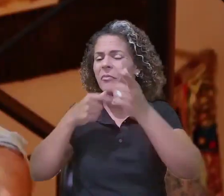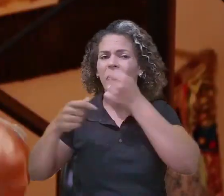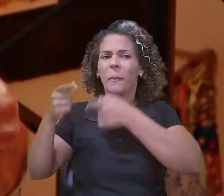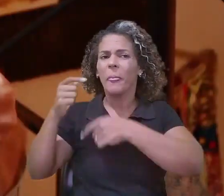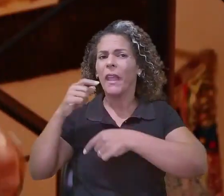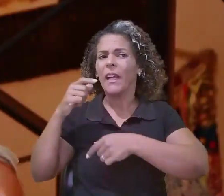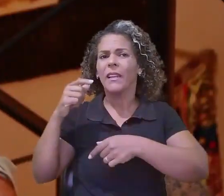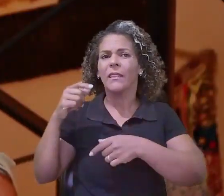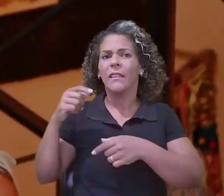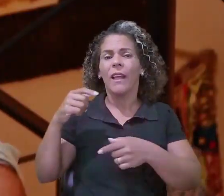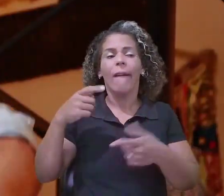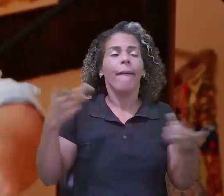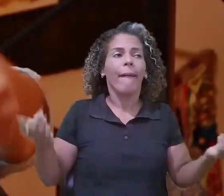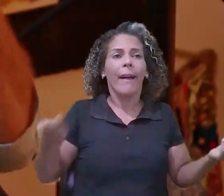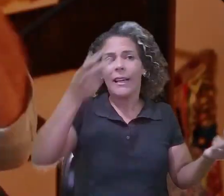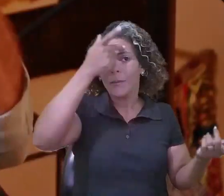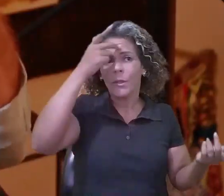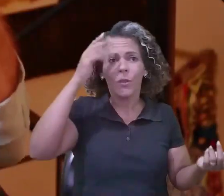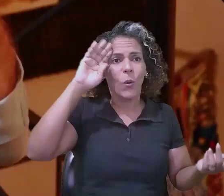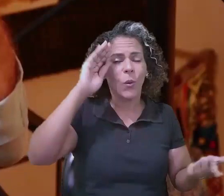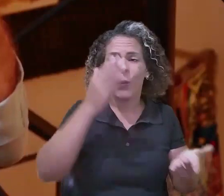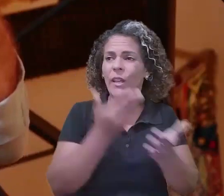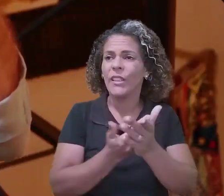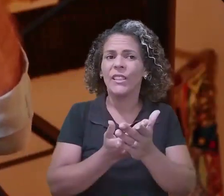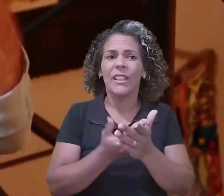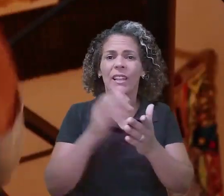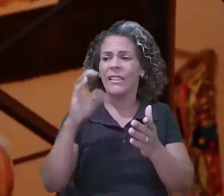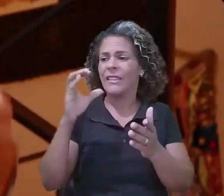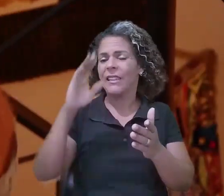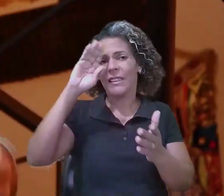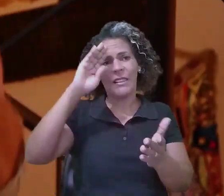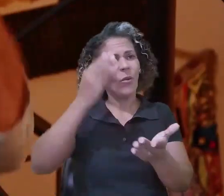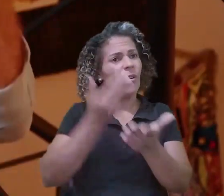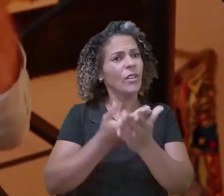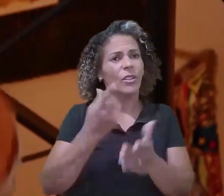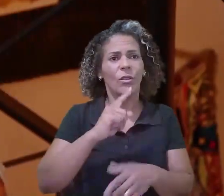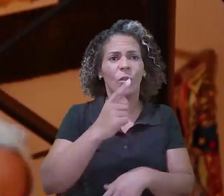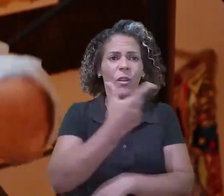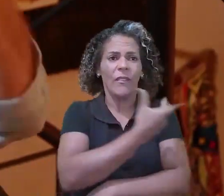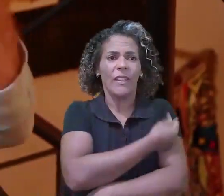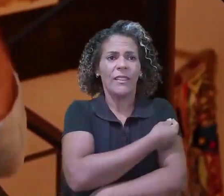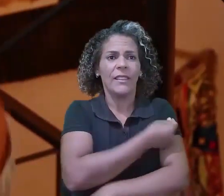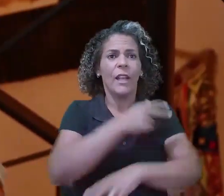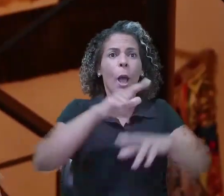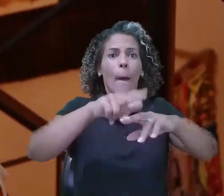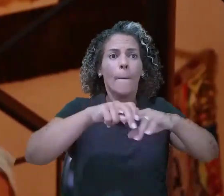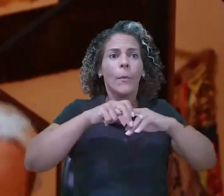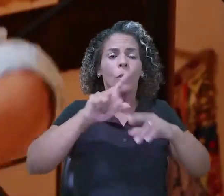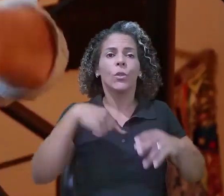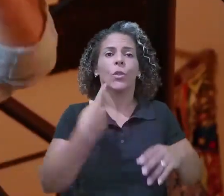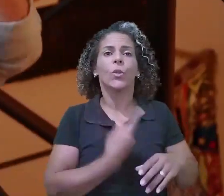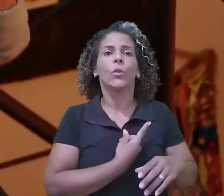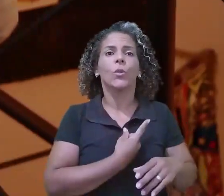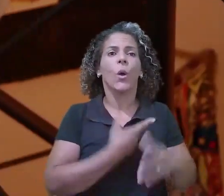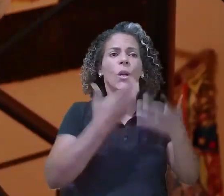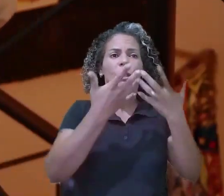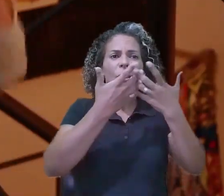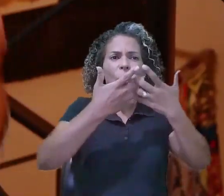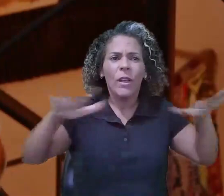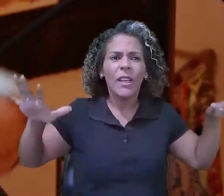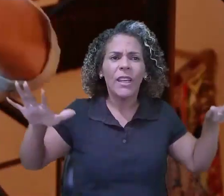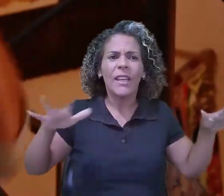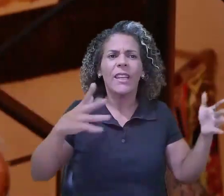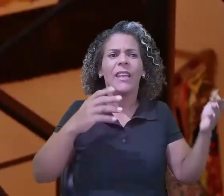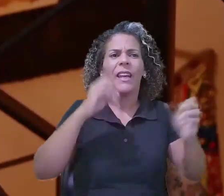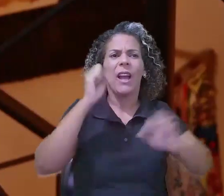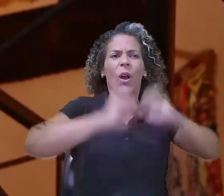ciência, desacreditando na vacina. A hora que a gente tomou a decisão de não construir o hospital de campanha, assim, investir nos nossos hospitais, foi uma